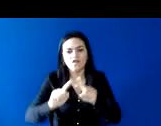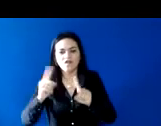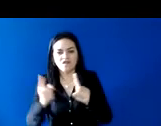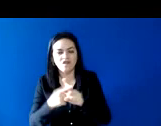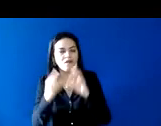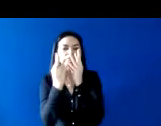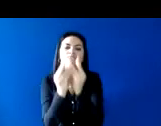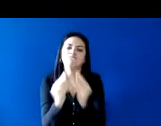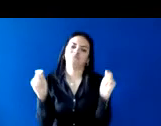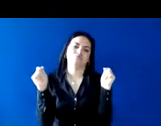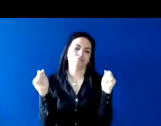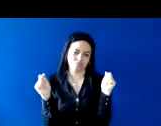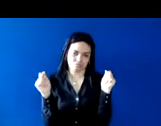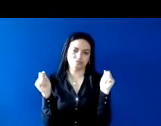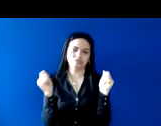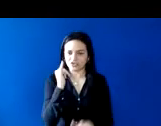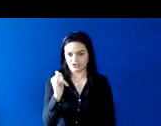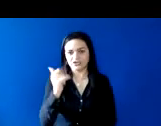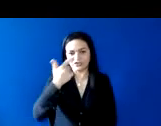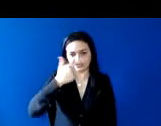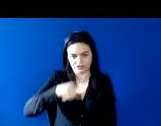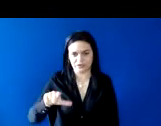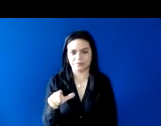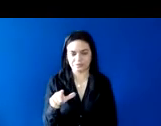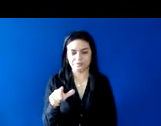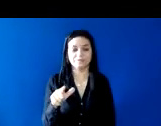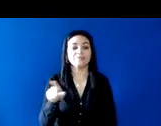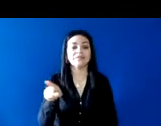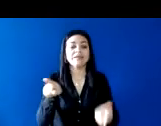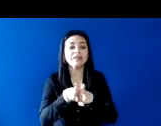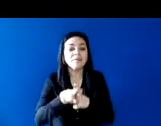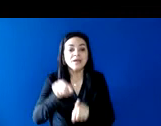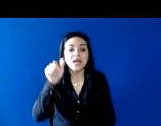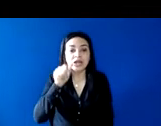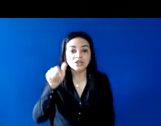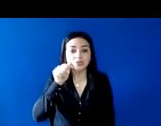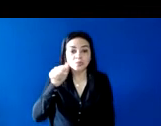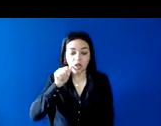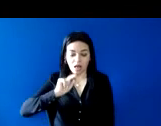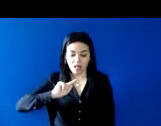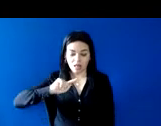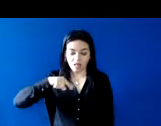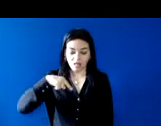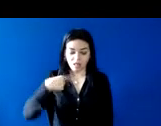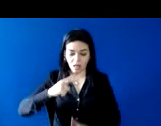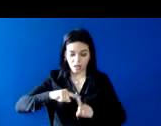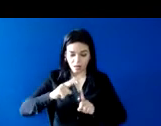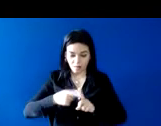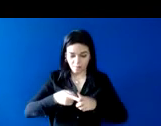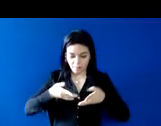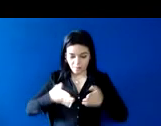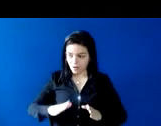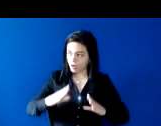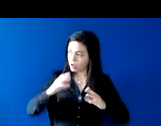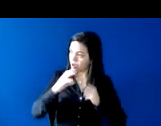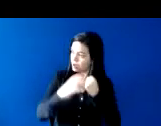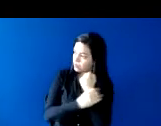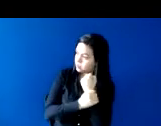desmanchados, como eu já disse, estou repetindo aqui. E as mulheres parturientes serem deslocadas dos locais seguros